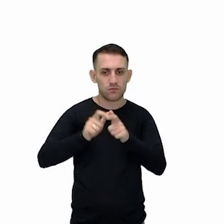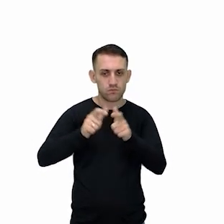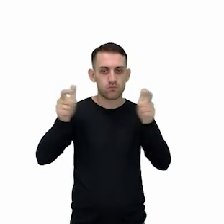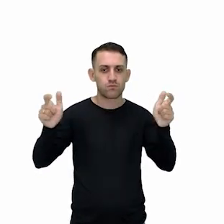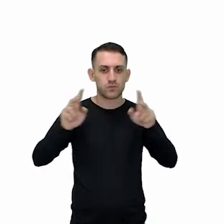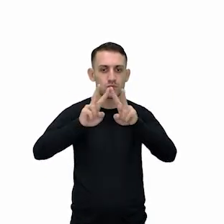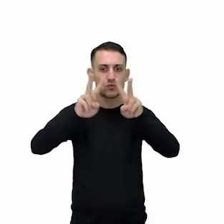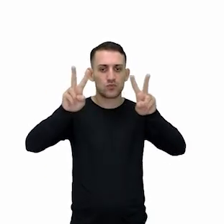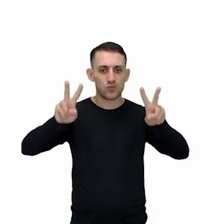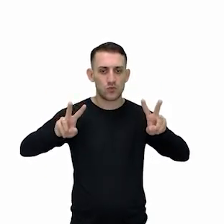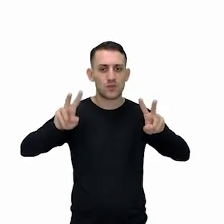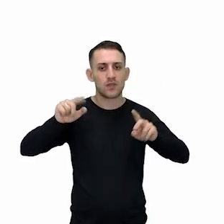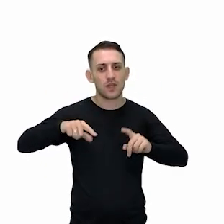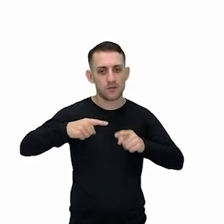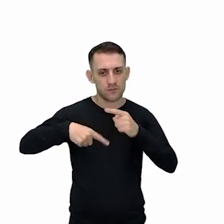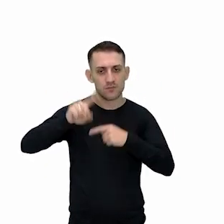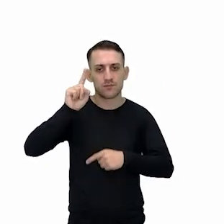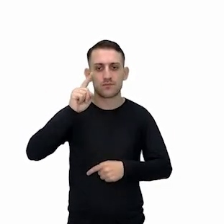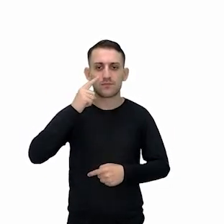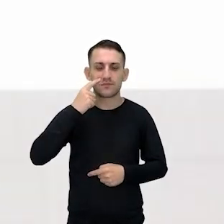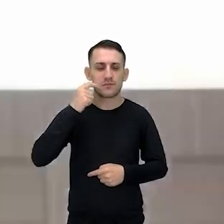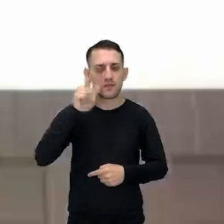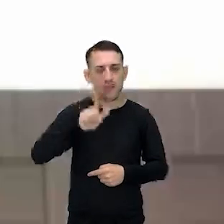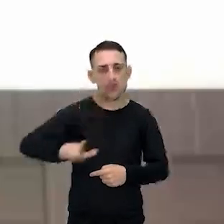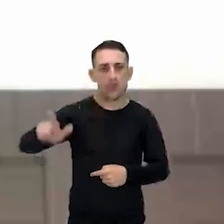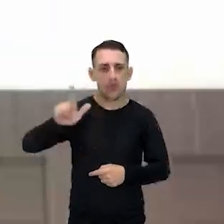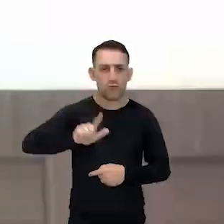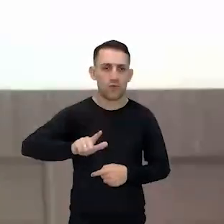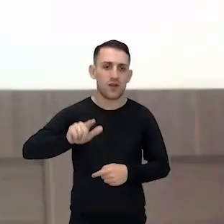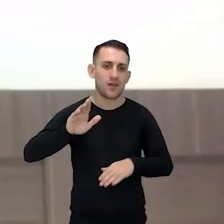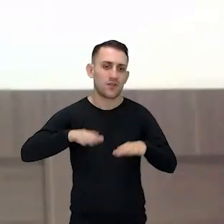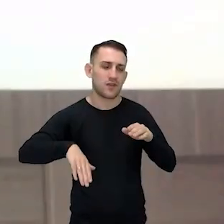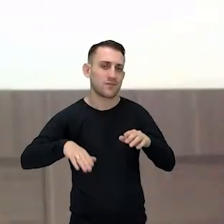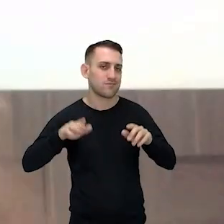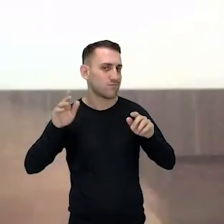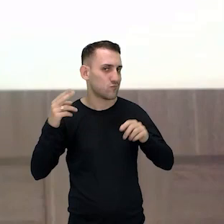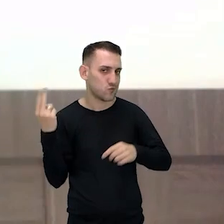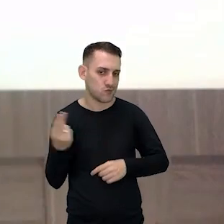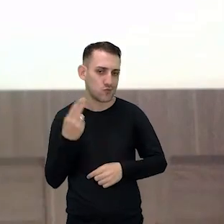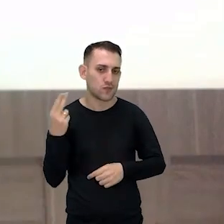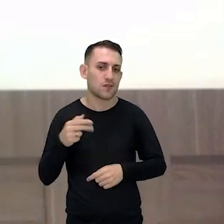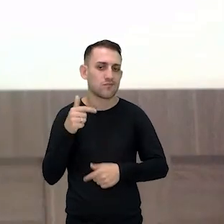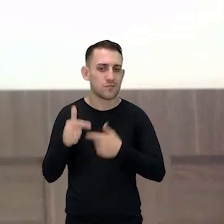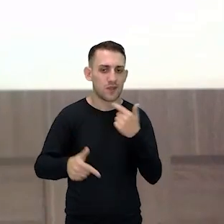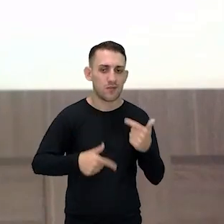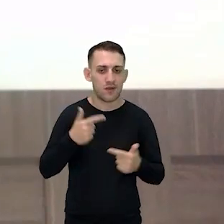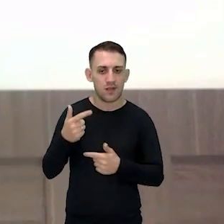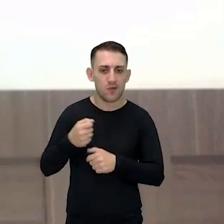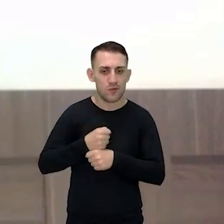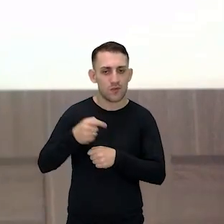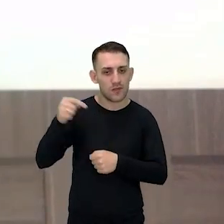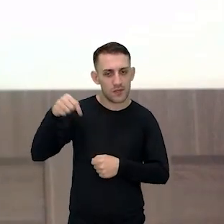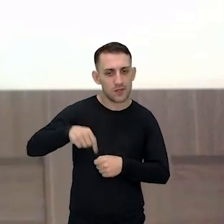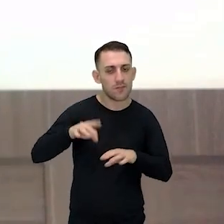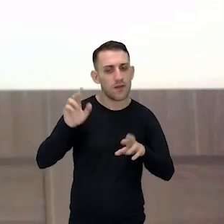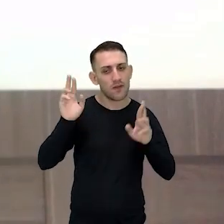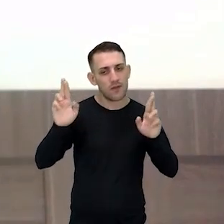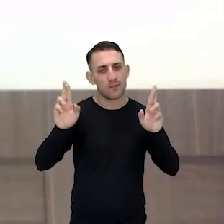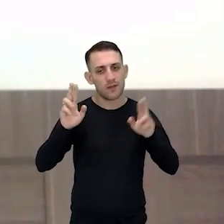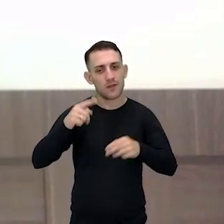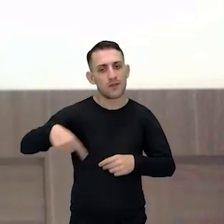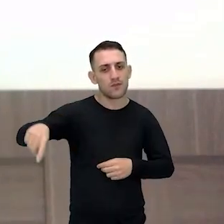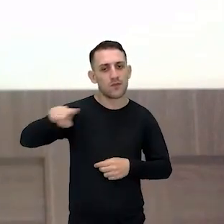sobre esse assunto que está sendo desenvolvido. É claro, né, pode não ser possível trabalhar ao longo desse ano, mas eu espero aí que vocês